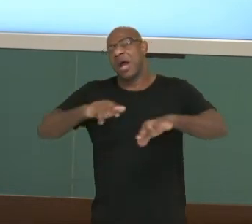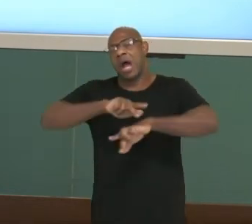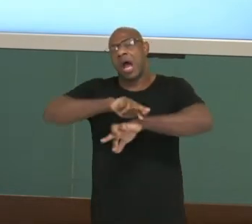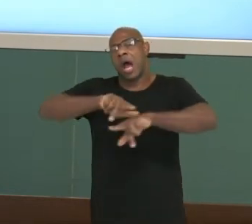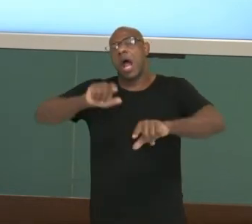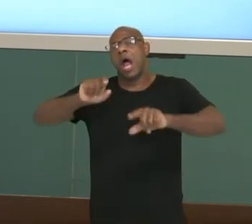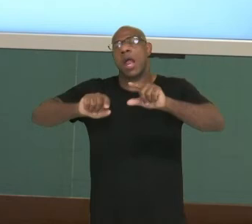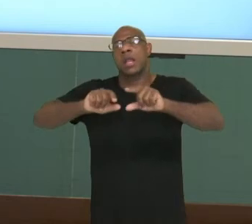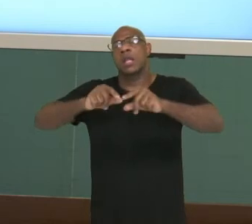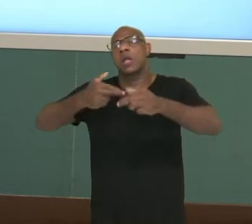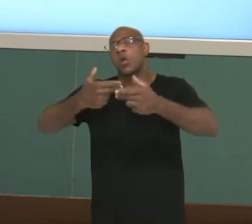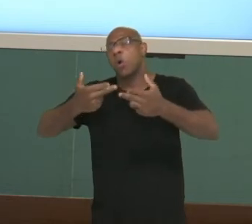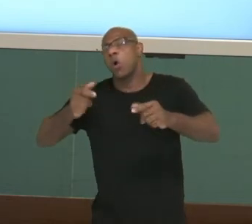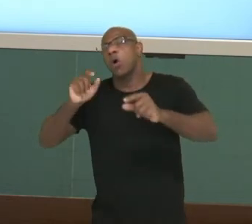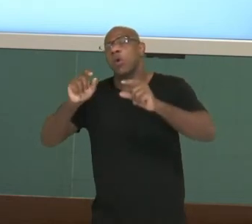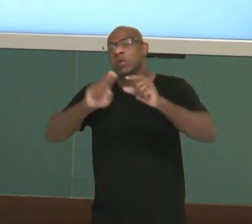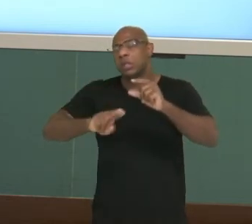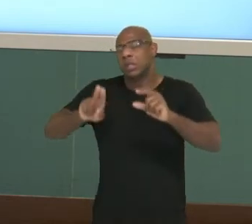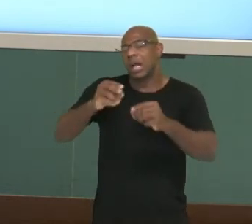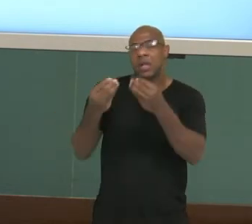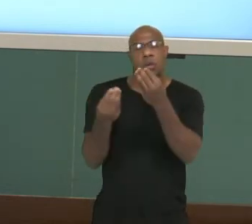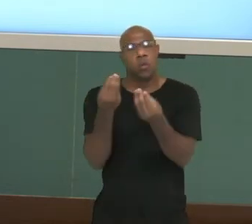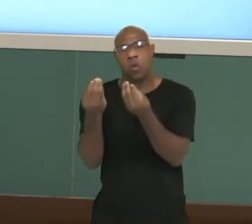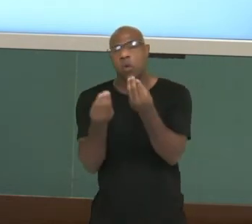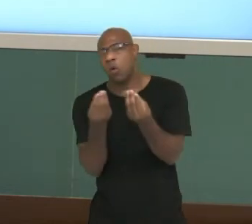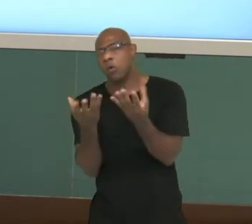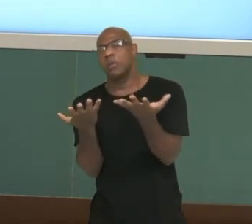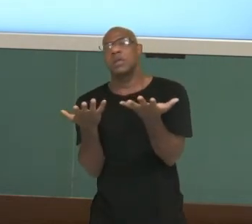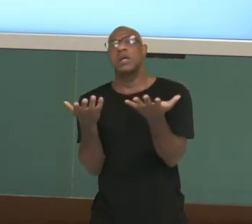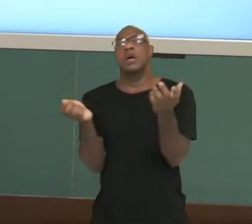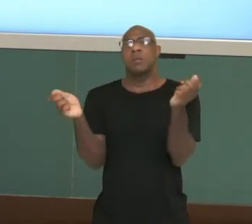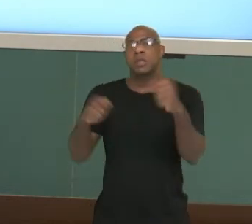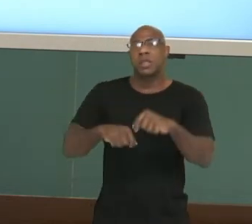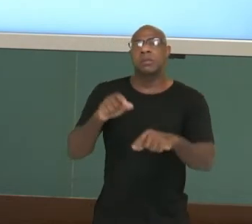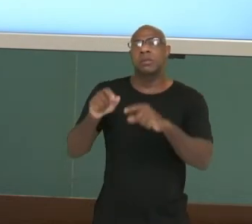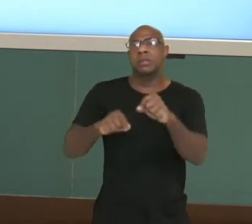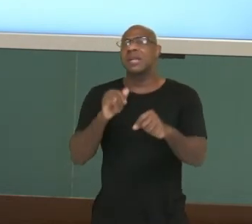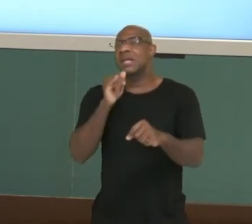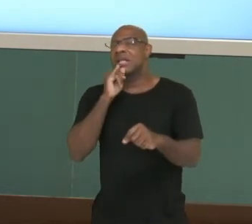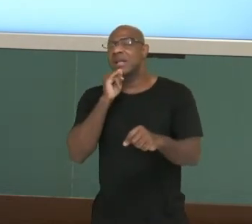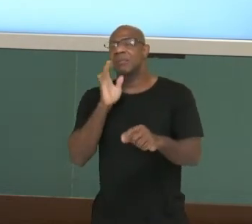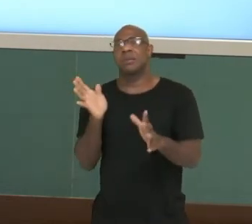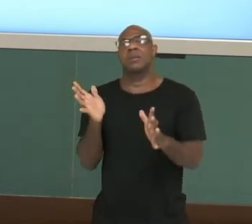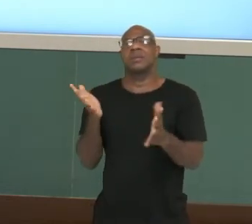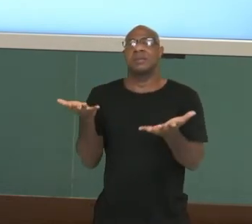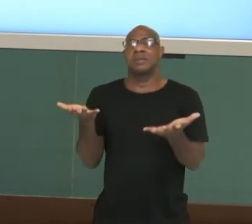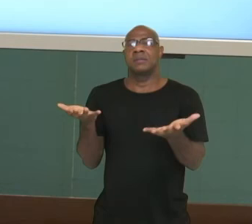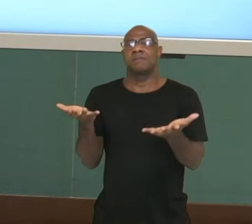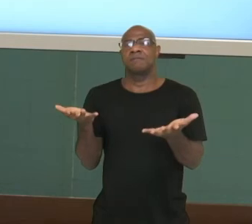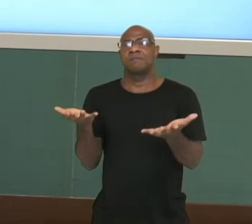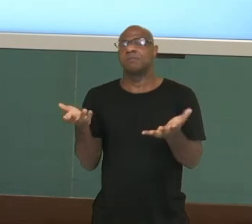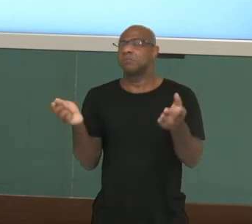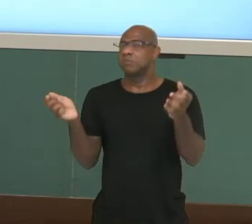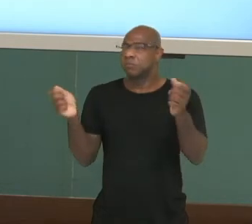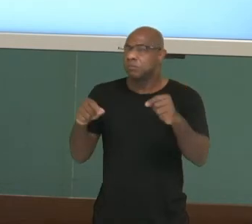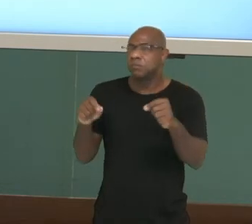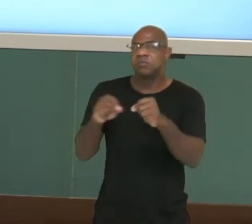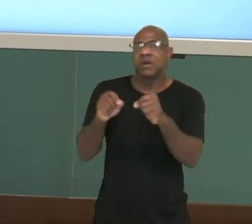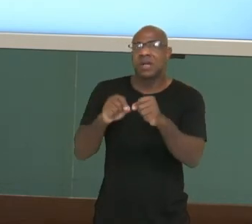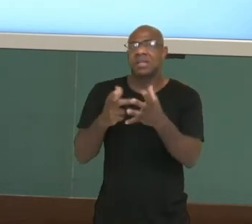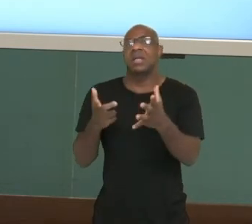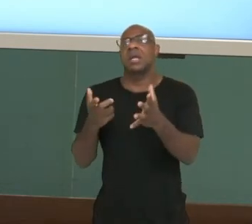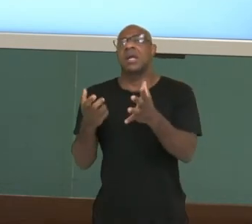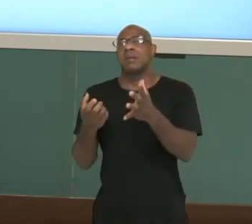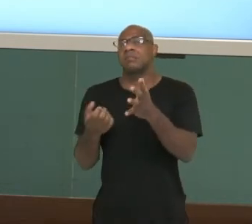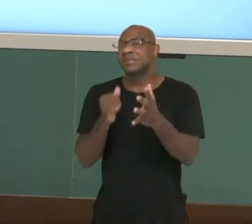perceber que eles podem ser, conforme você viu aqui, classificados em setor energético, aquele que irá produzir alguma fonte de